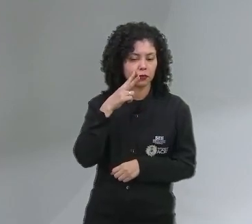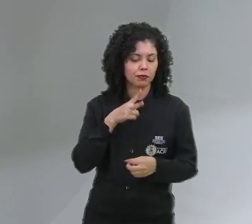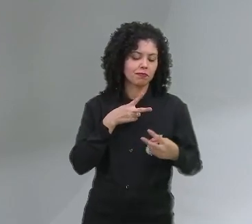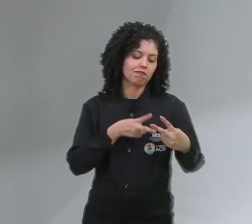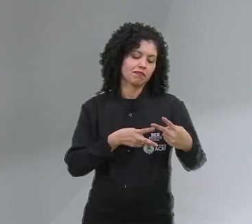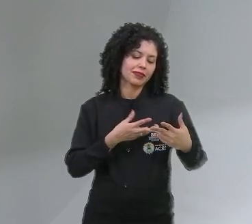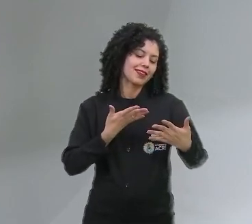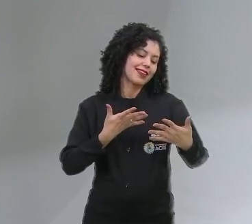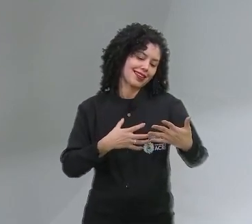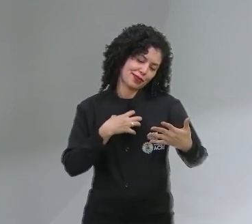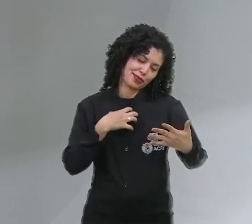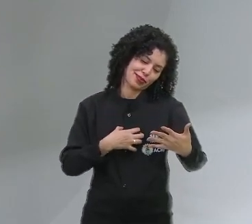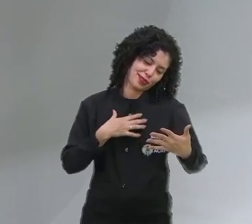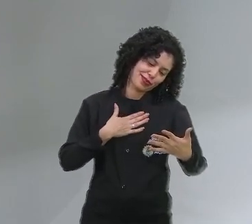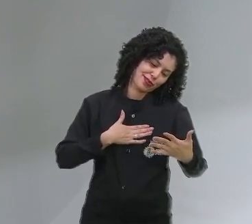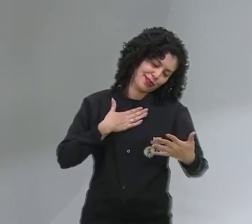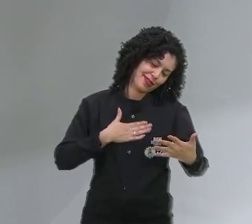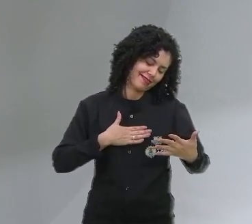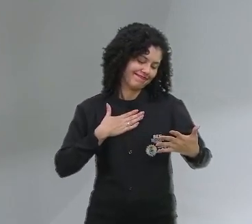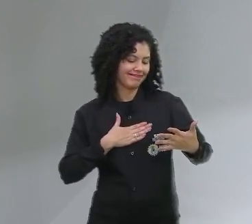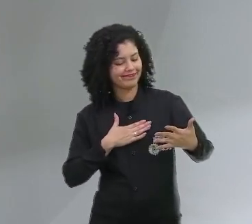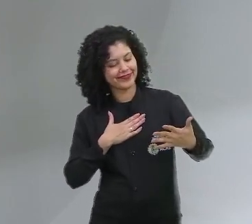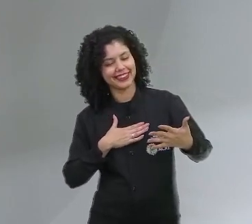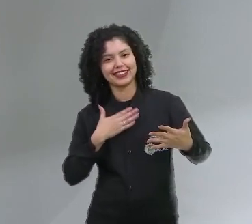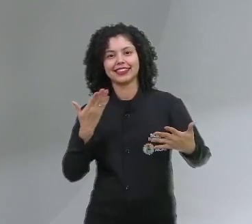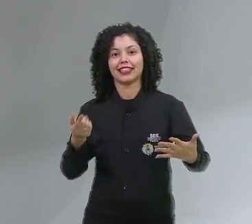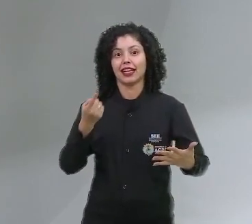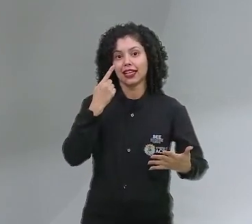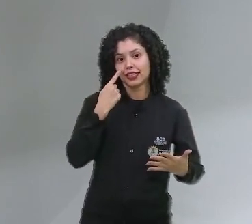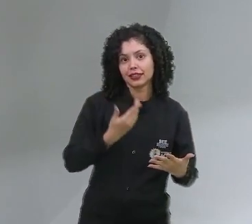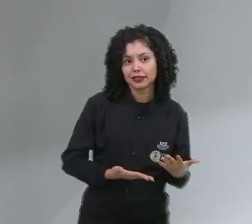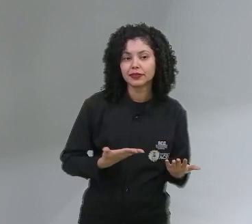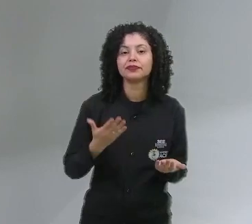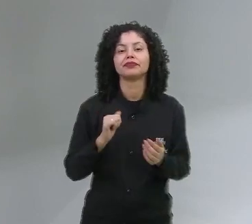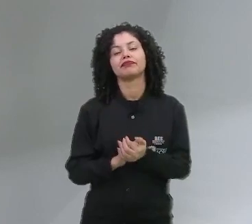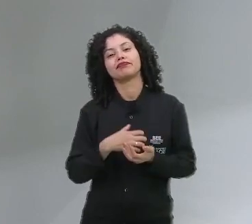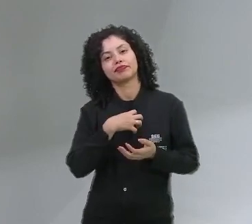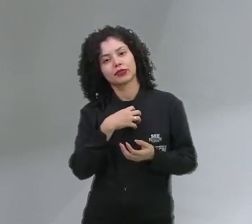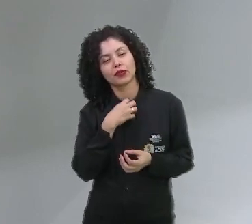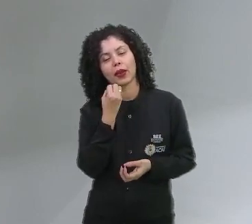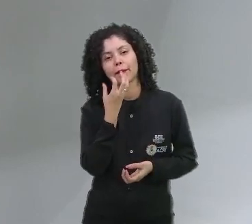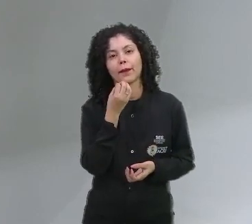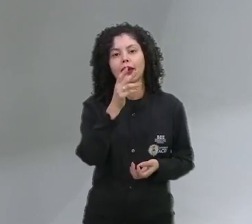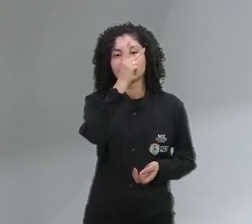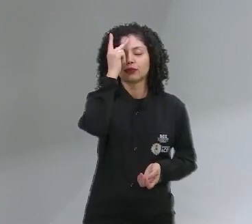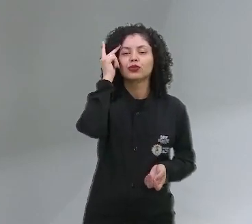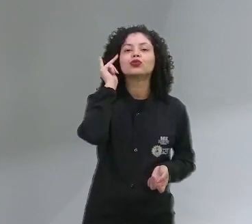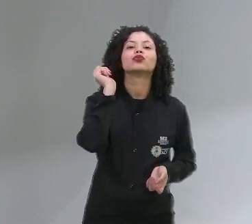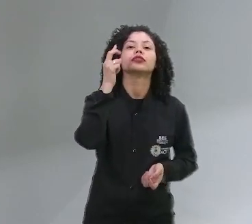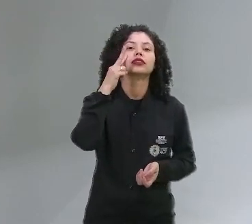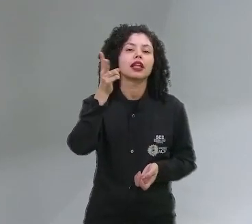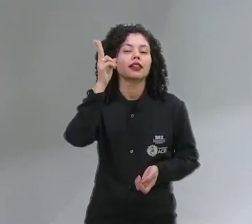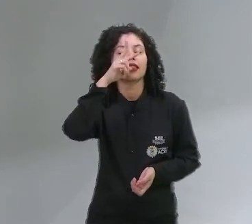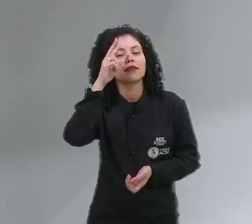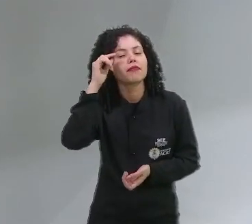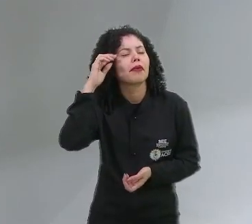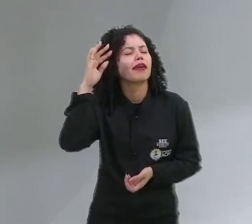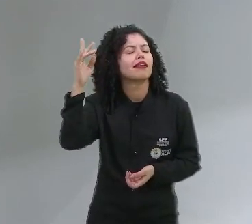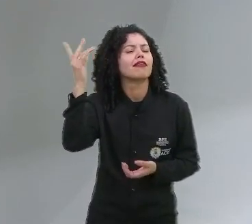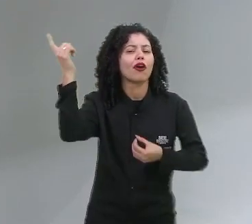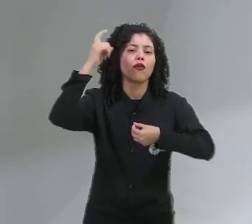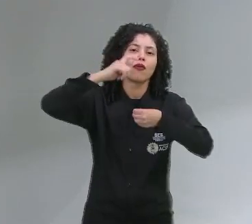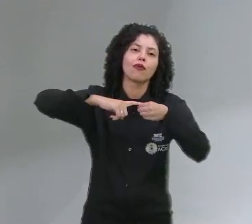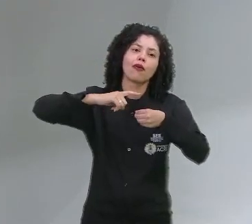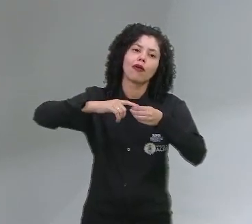aquele momento, né, reviver aquele momento exato com aquelas pessoas, conseguiu